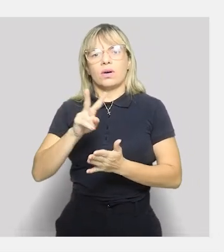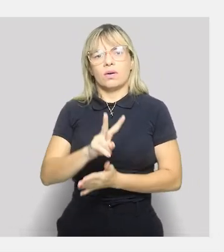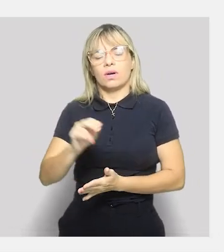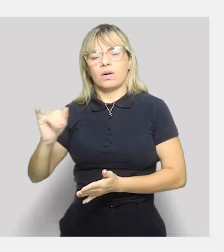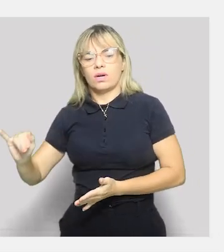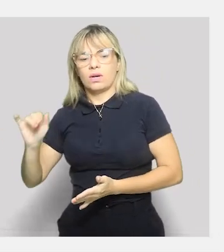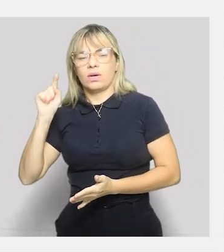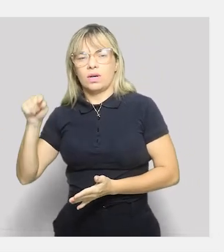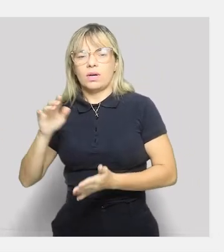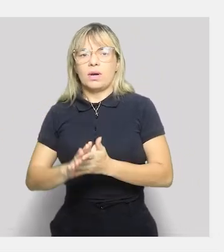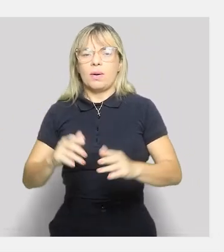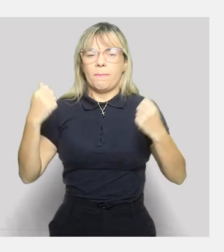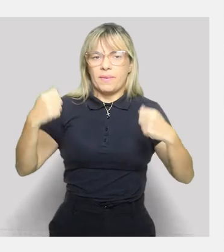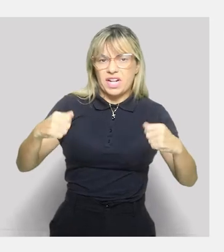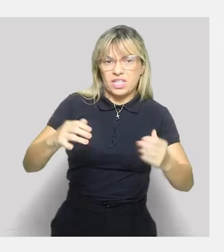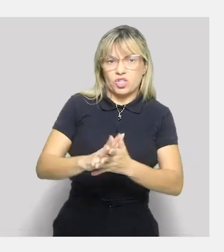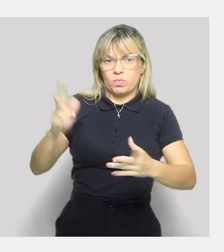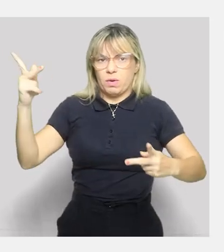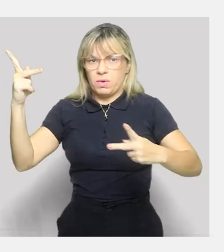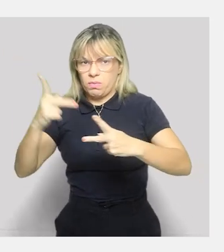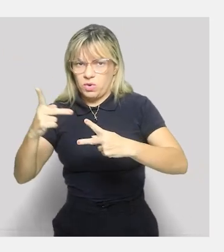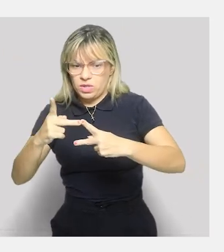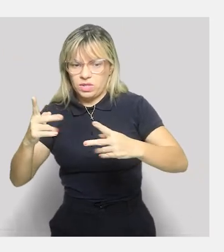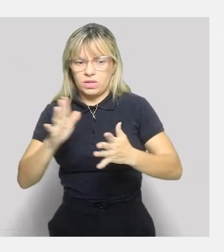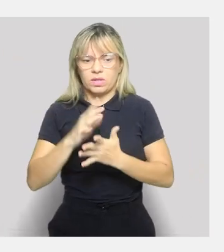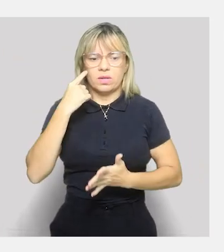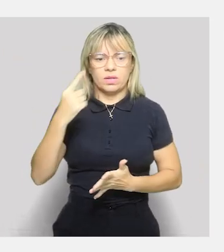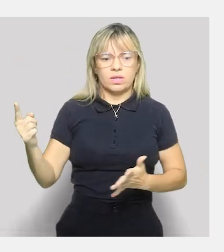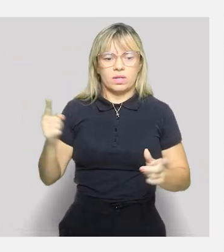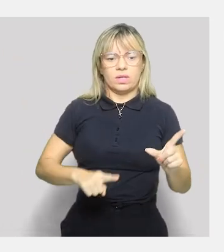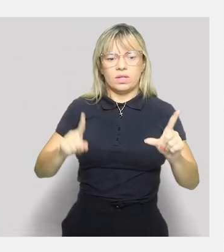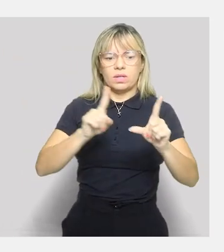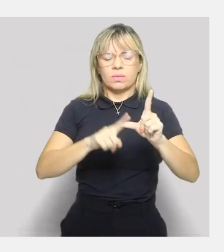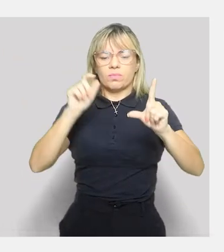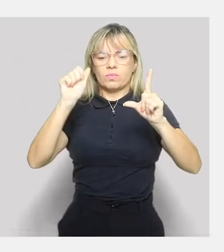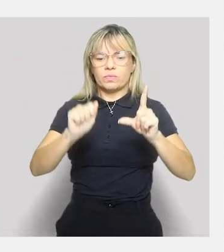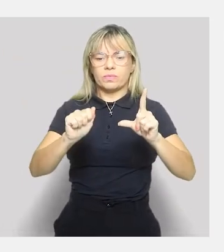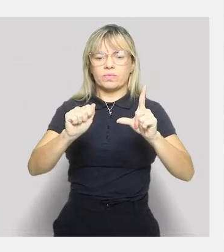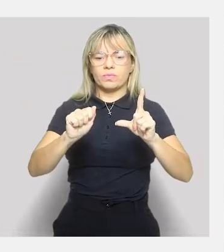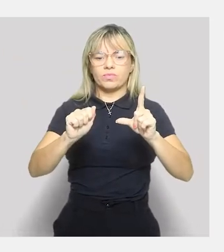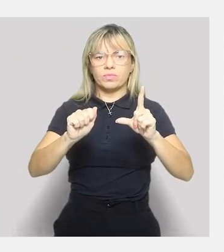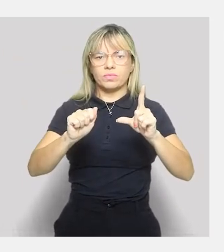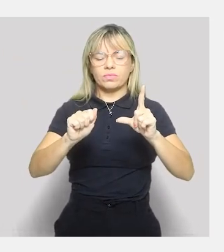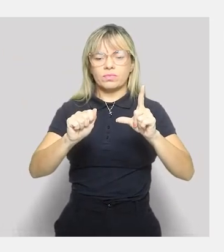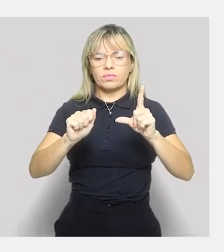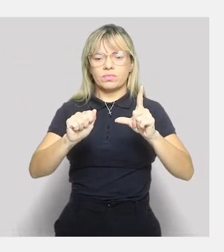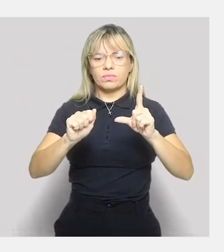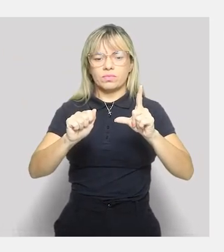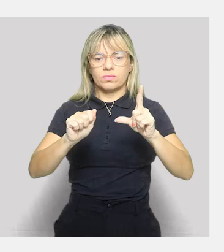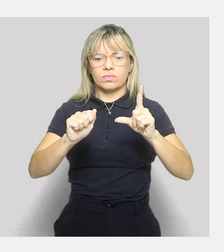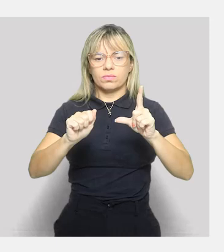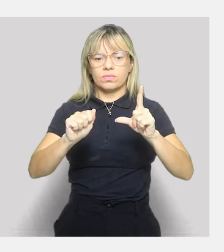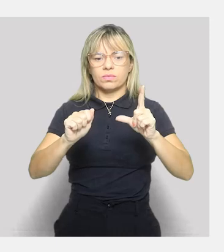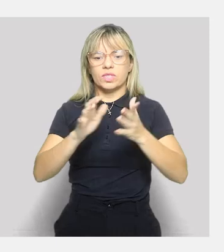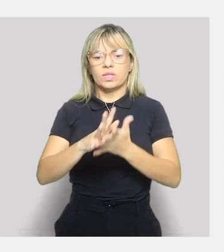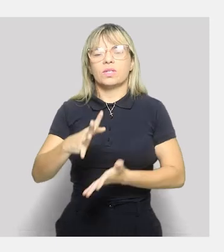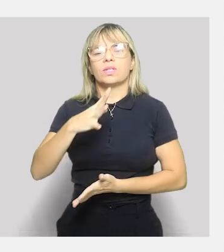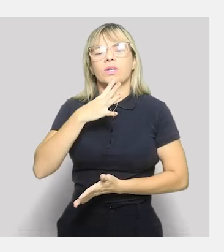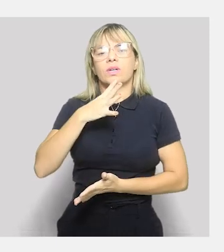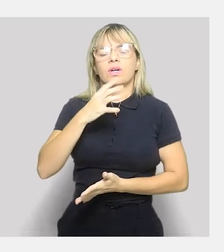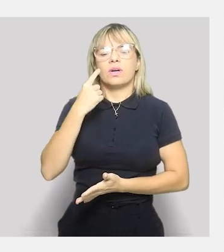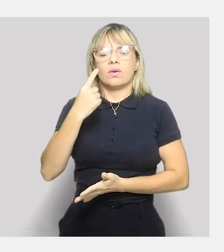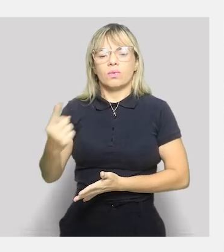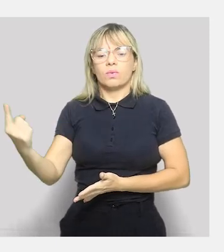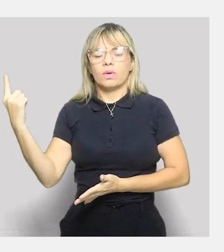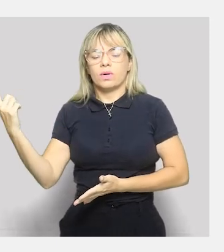uma preposição, certo? Então, olha só, as vítimas reconheceram os assaltantes na delegacia. Reconhecer, quem reconhece,